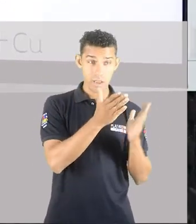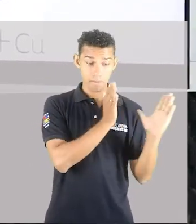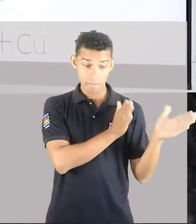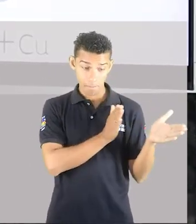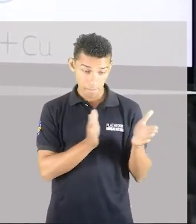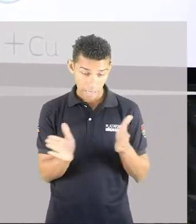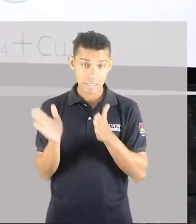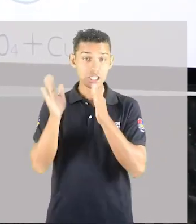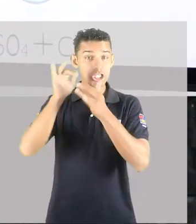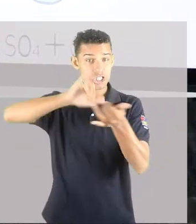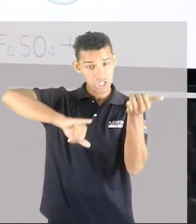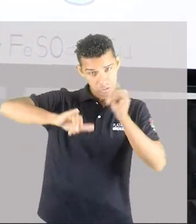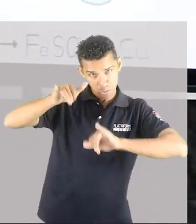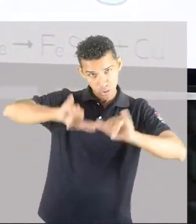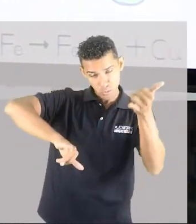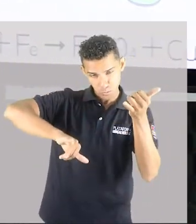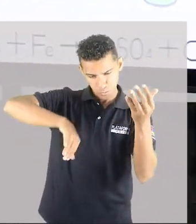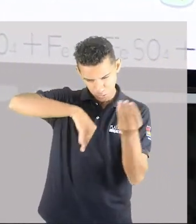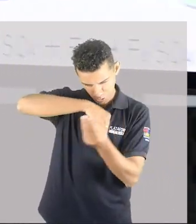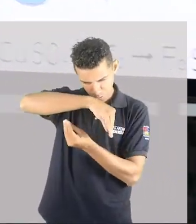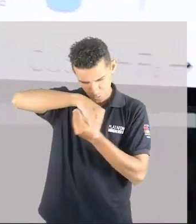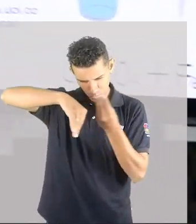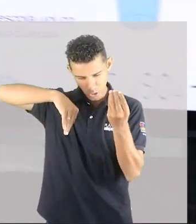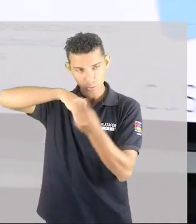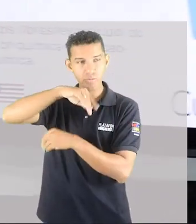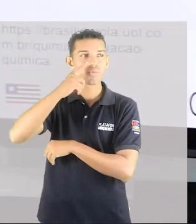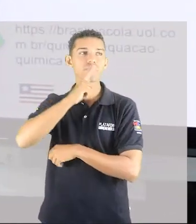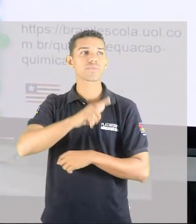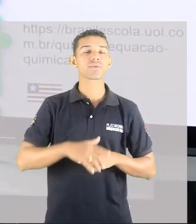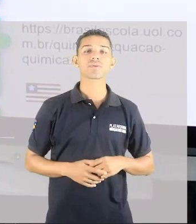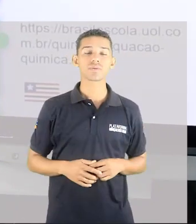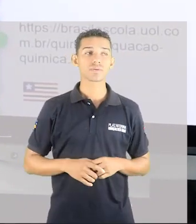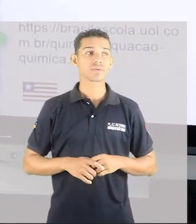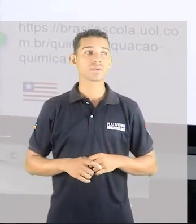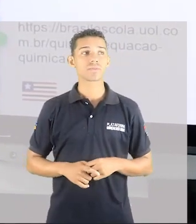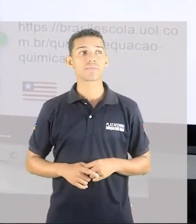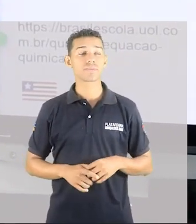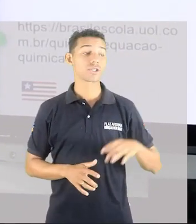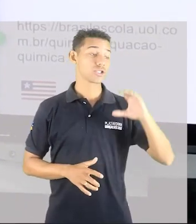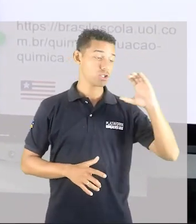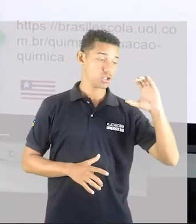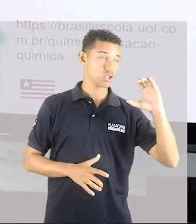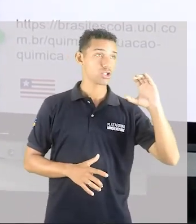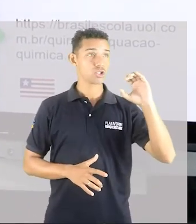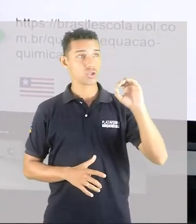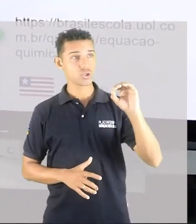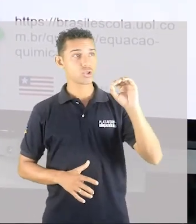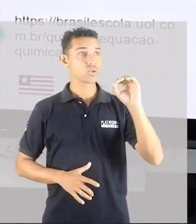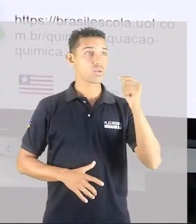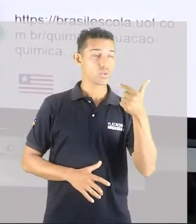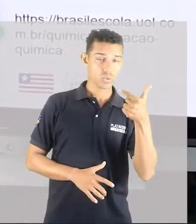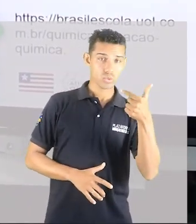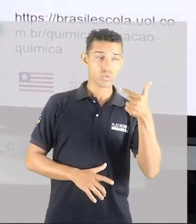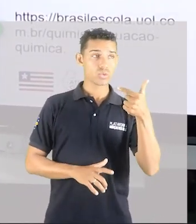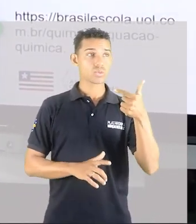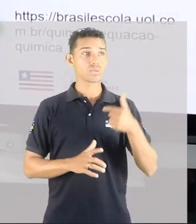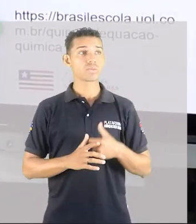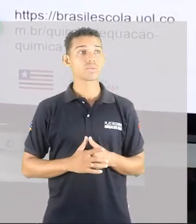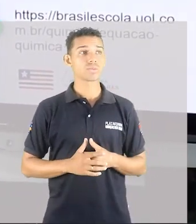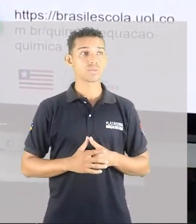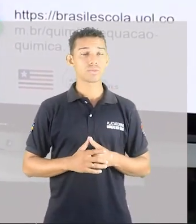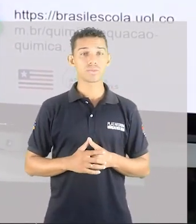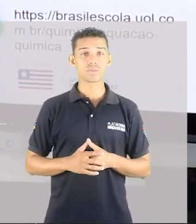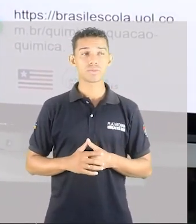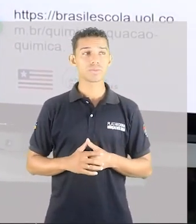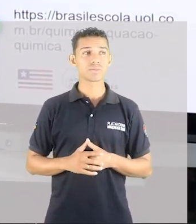processo químico, eu consigo montar isso aqui, ó. Tu está dizendo para mim que a água, vou tirar isso aqui por